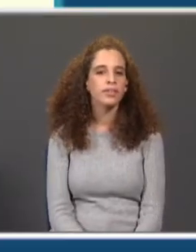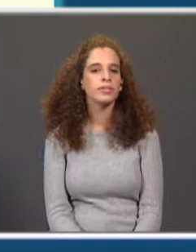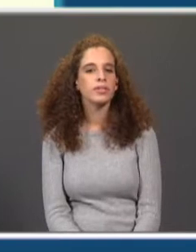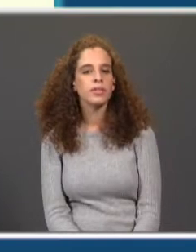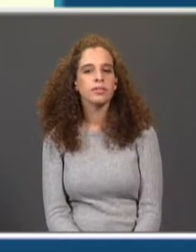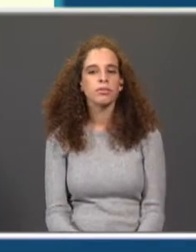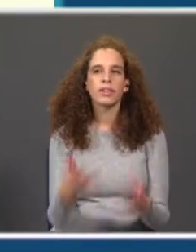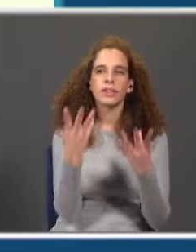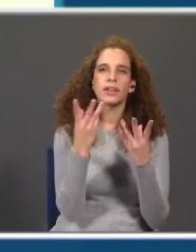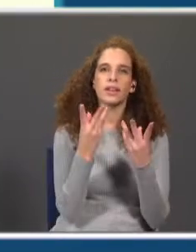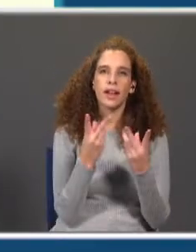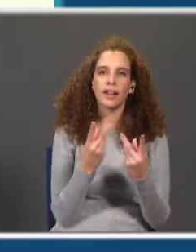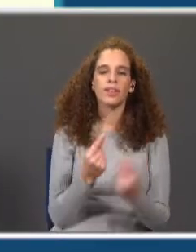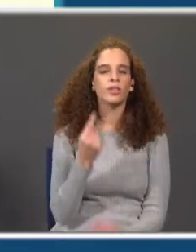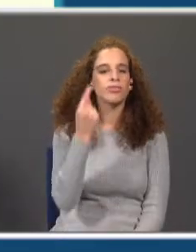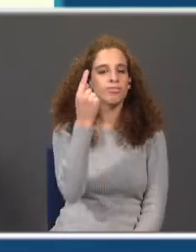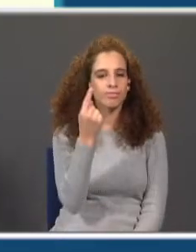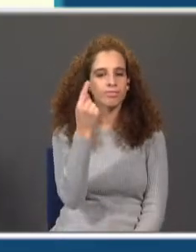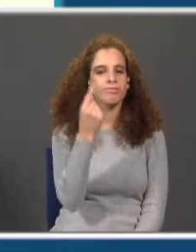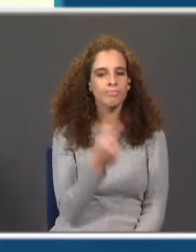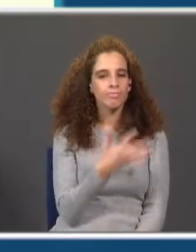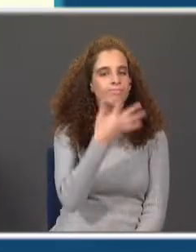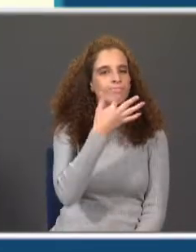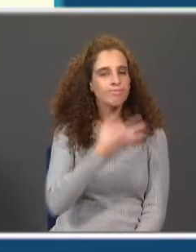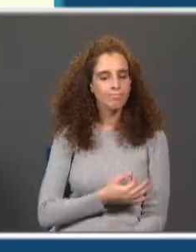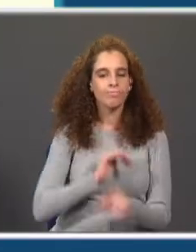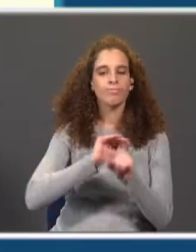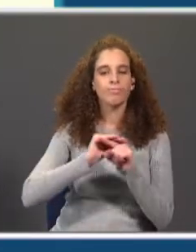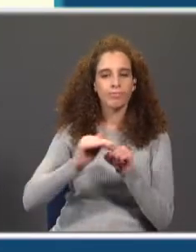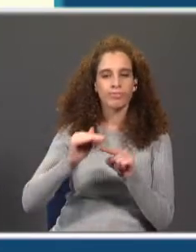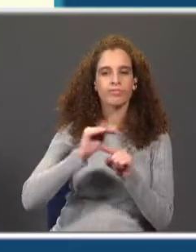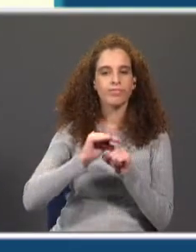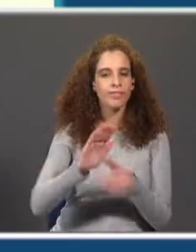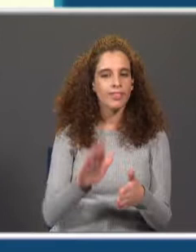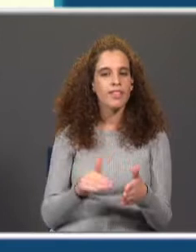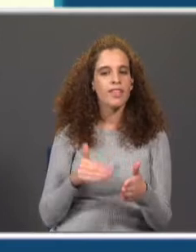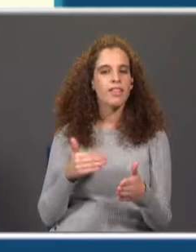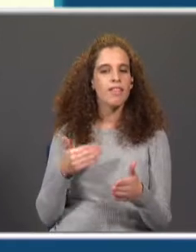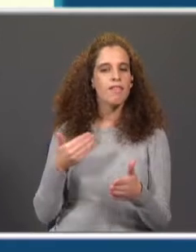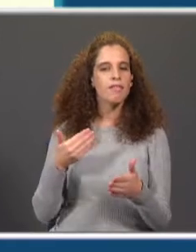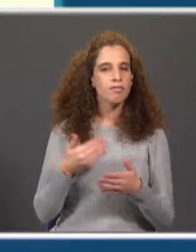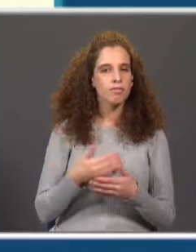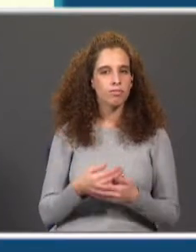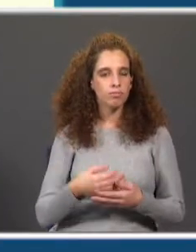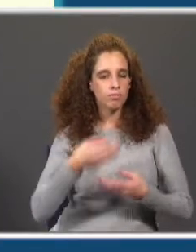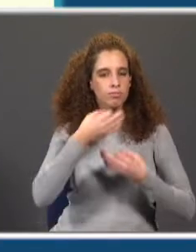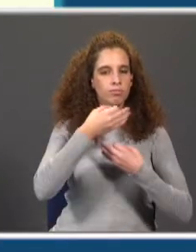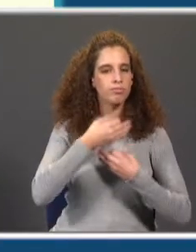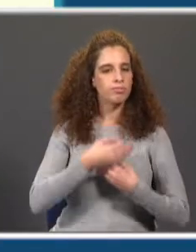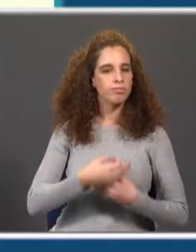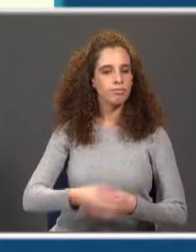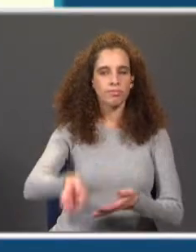Calculei o norte, fiei-me na sorte, dei-me de forte e